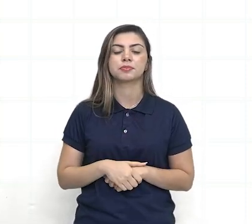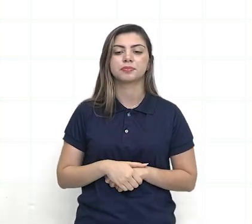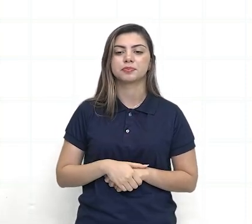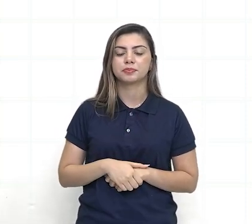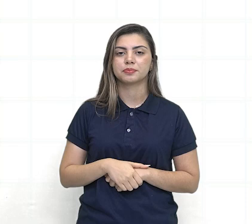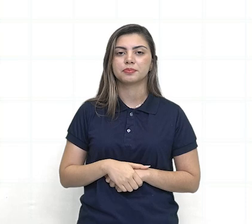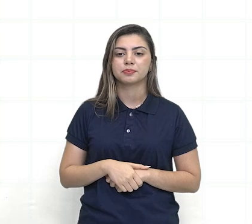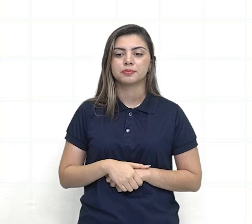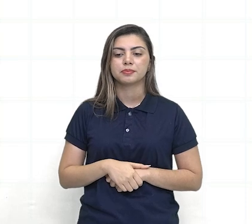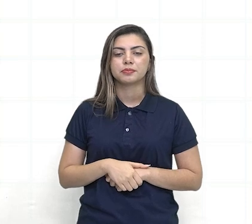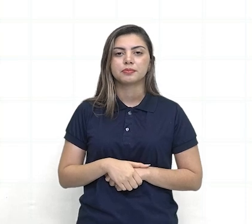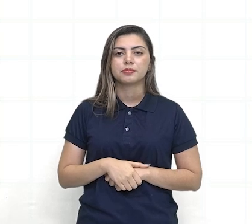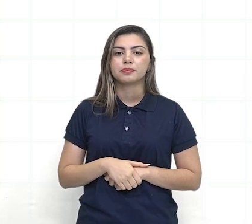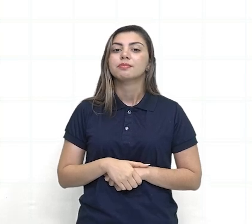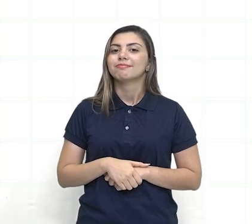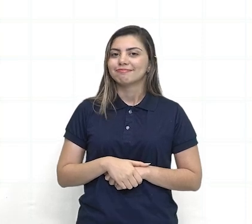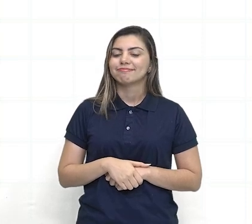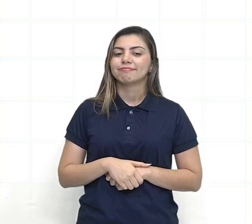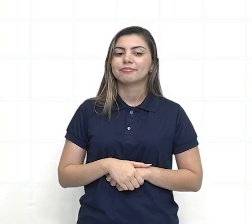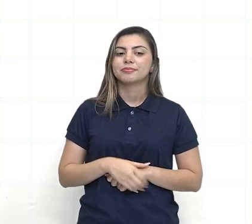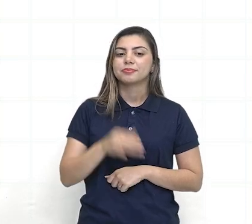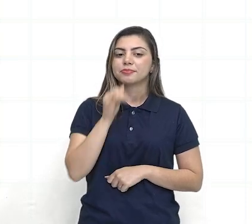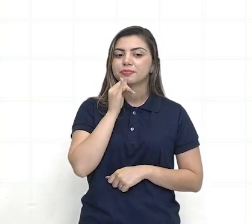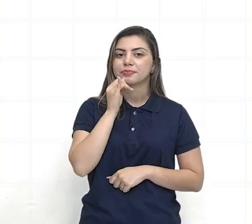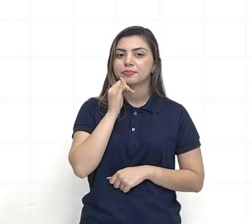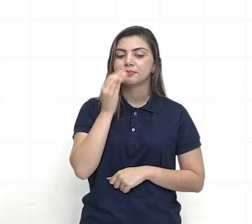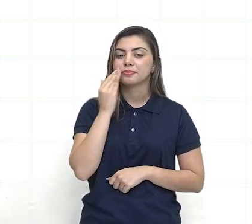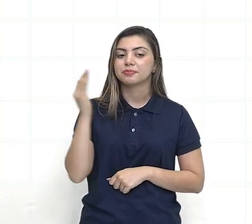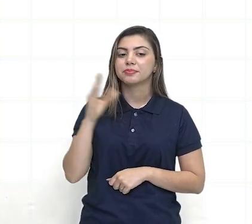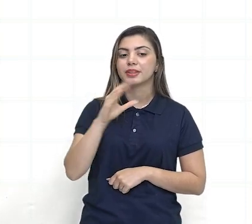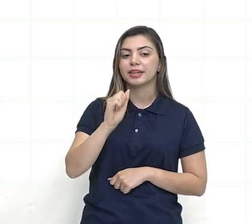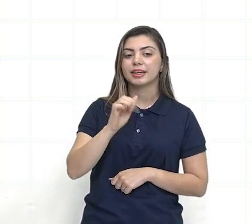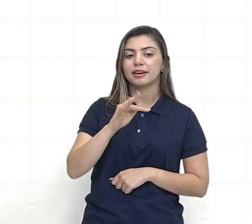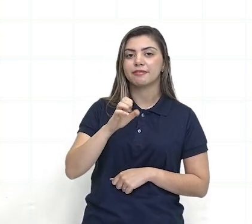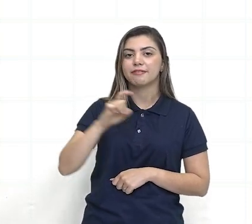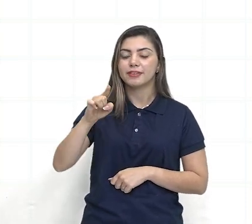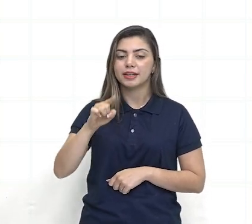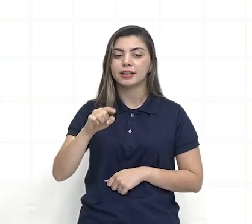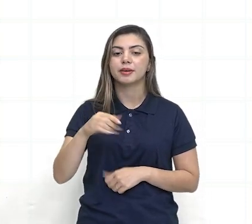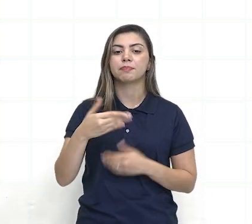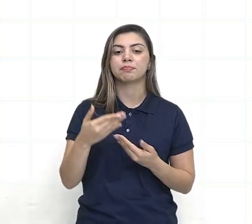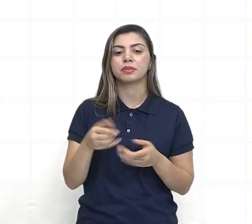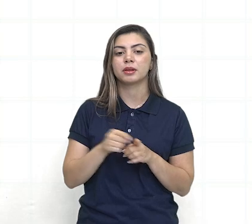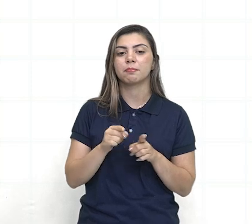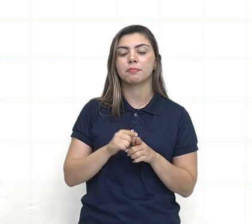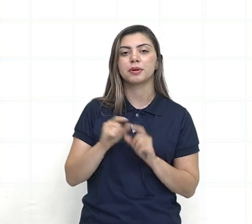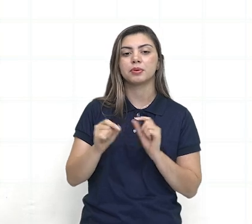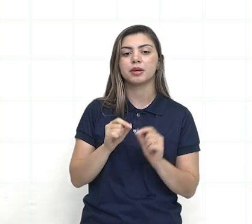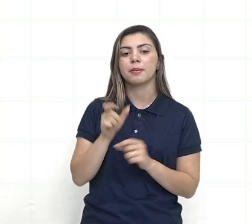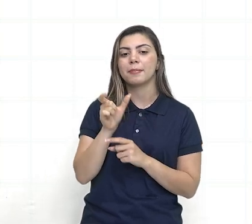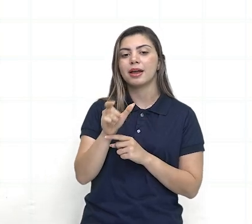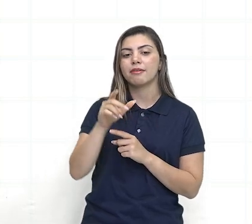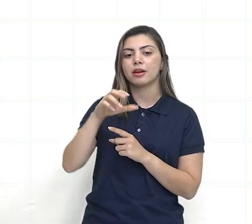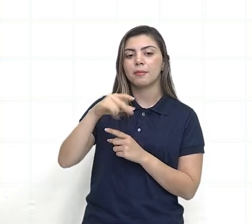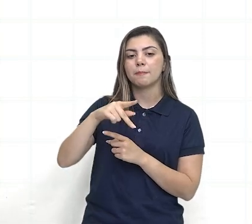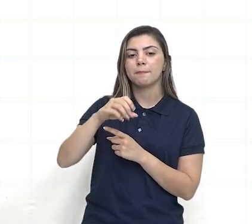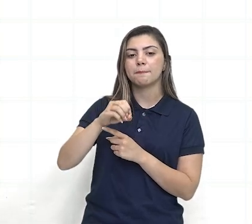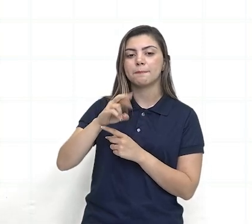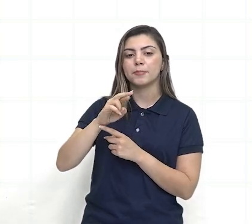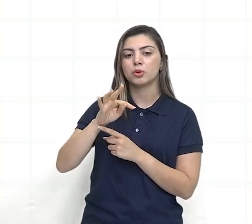lá. Olha aqui, café, terminou em E, português, tá